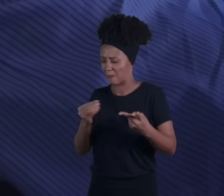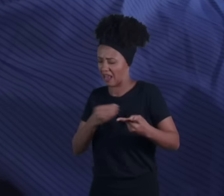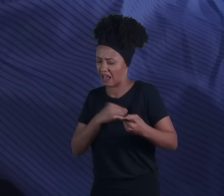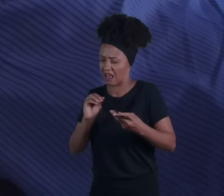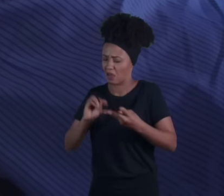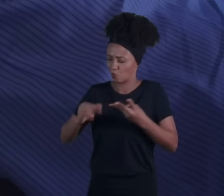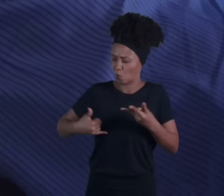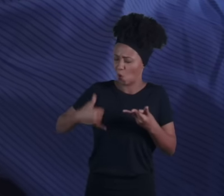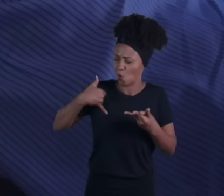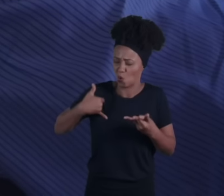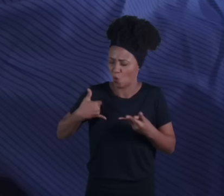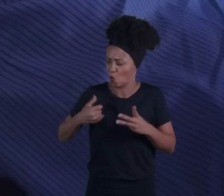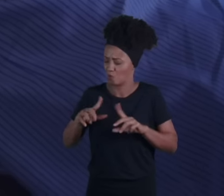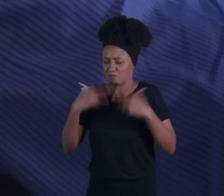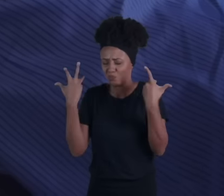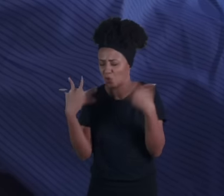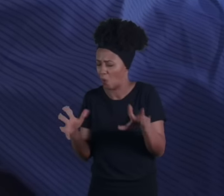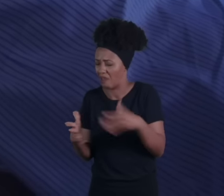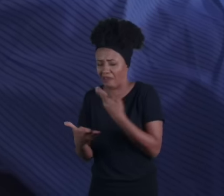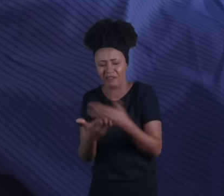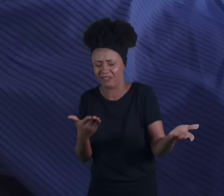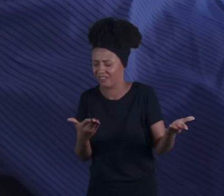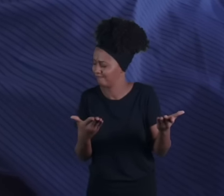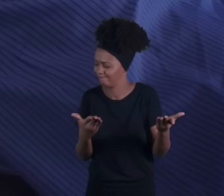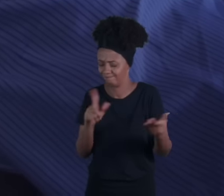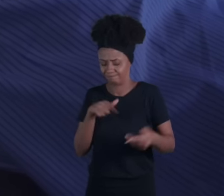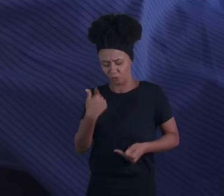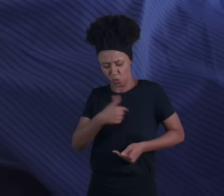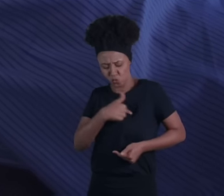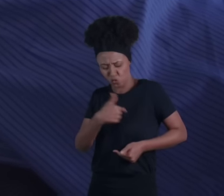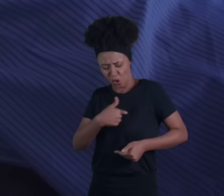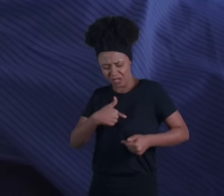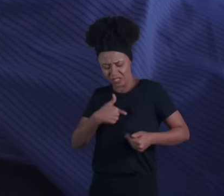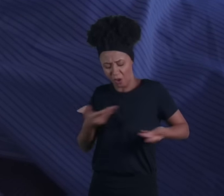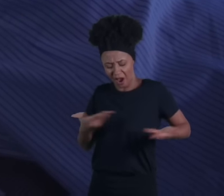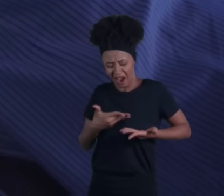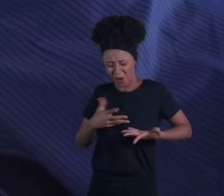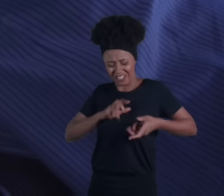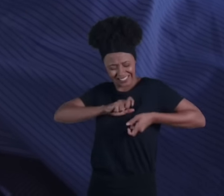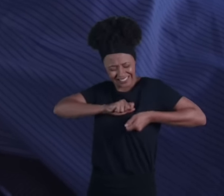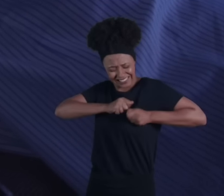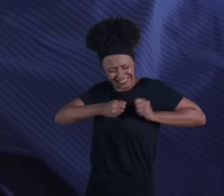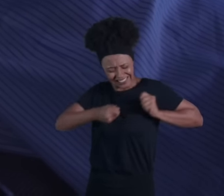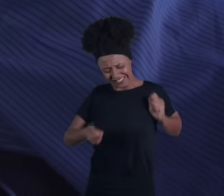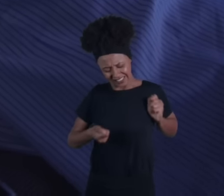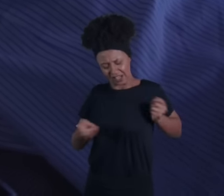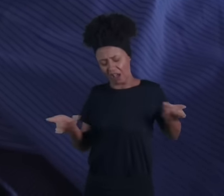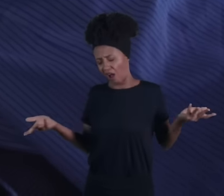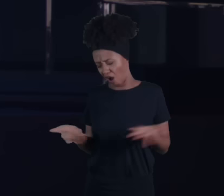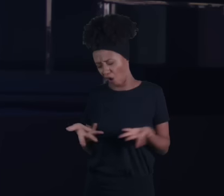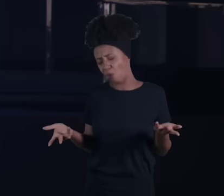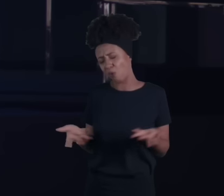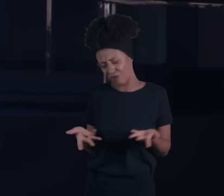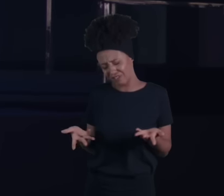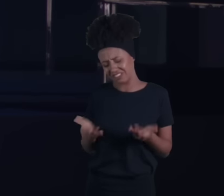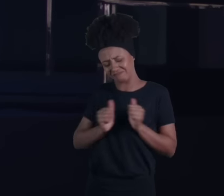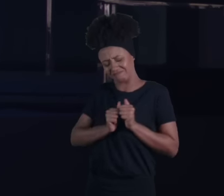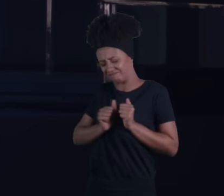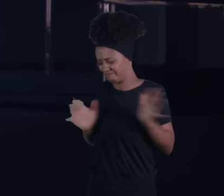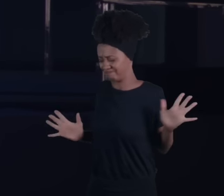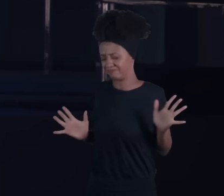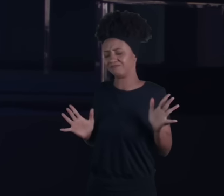arrogância. Senhor, nós rasgamos o nosso coração agora porque reconhecemos que